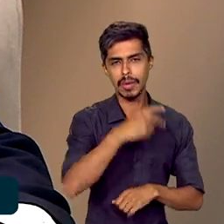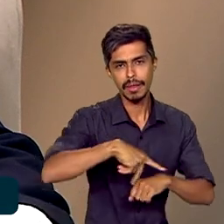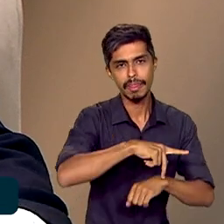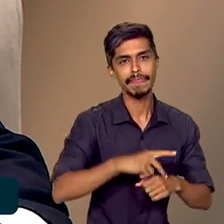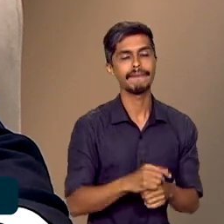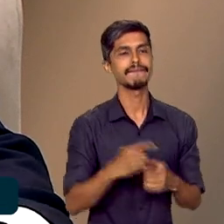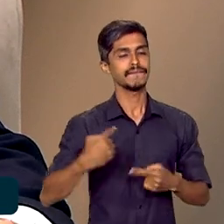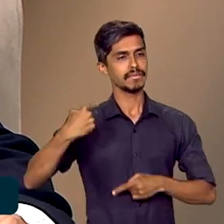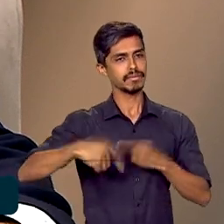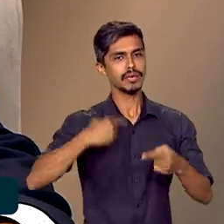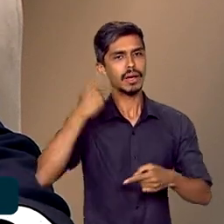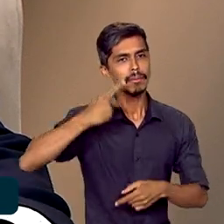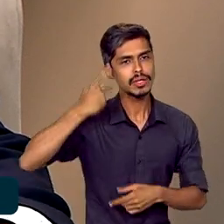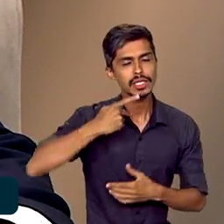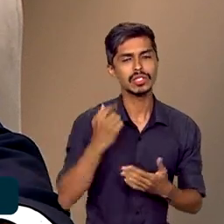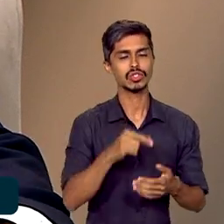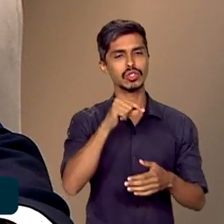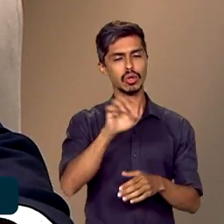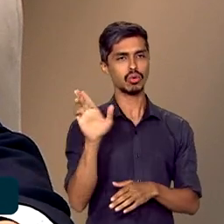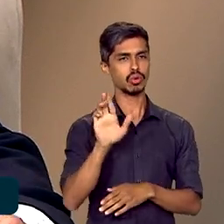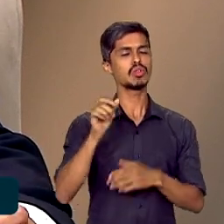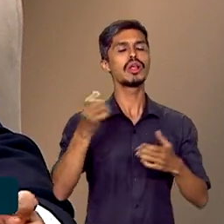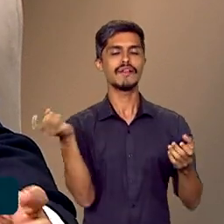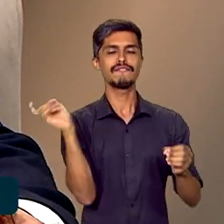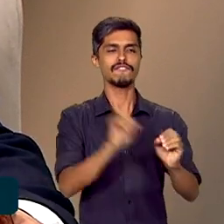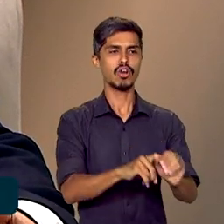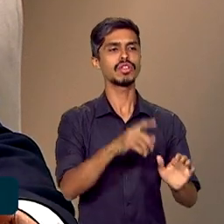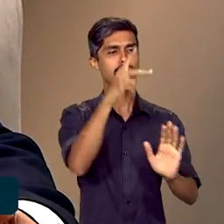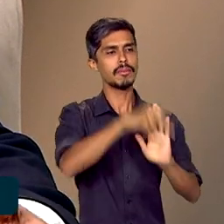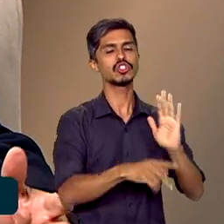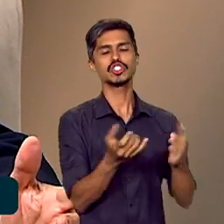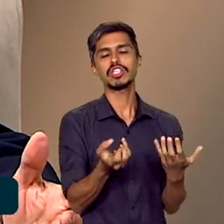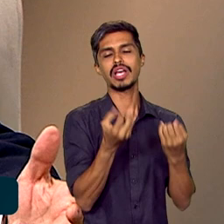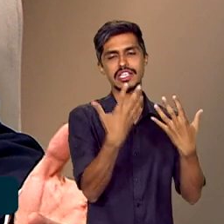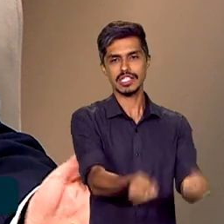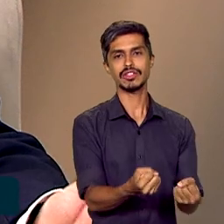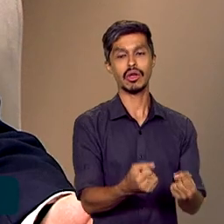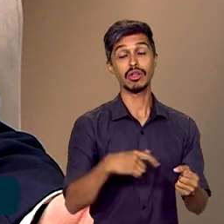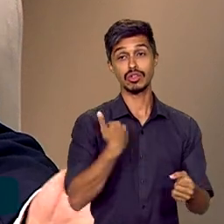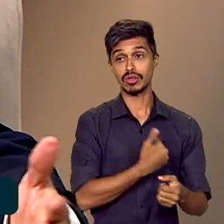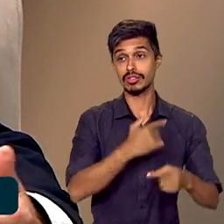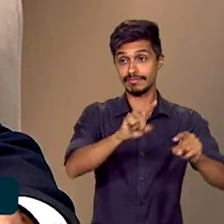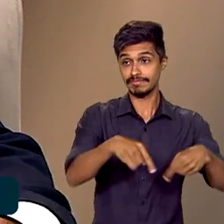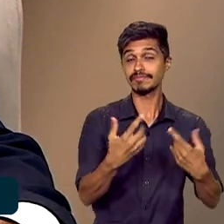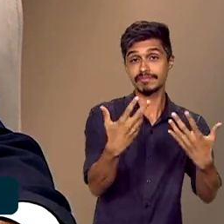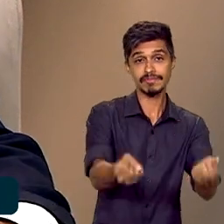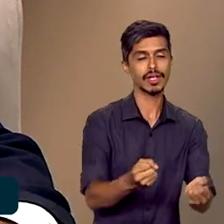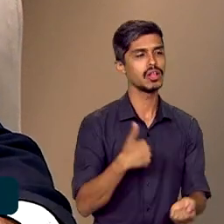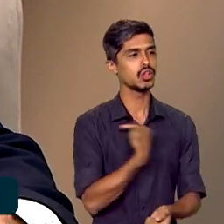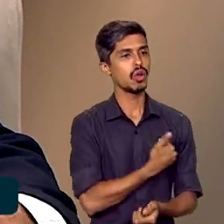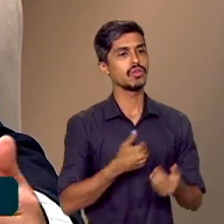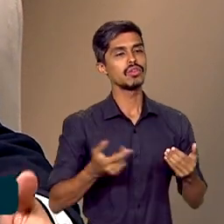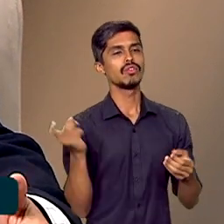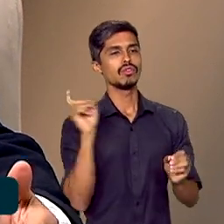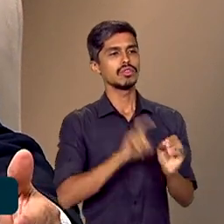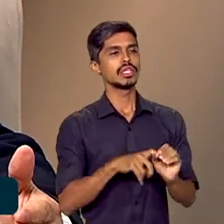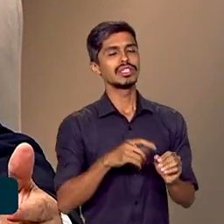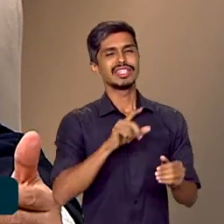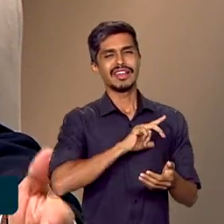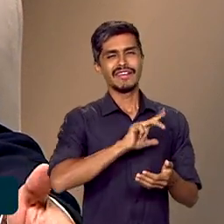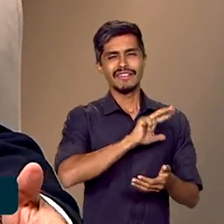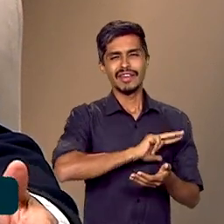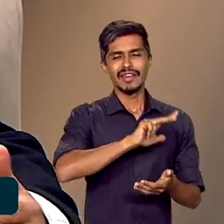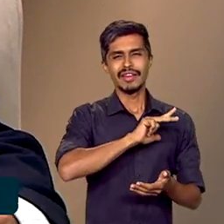retomar a política autorizada pelo presidente Lula é um desafio. Nós retomamos a partir de uma série